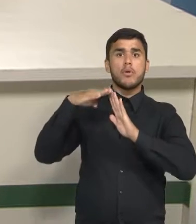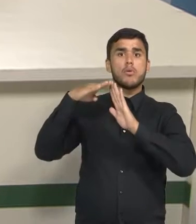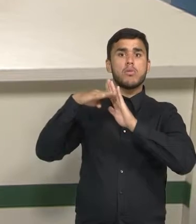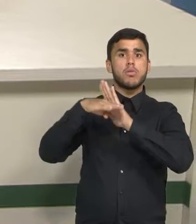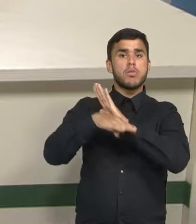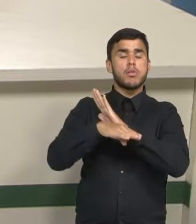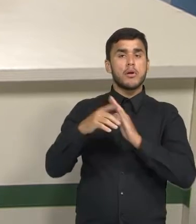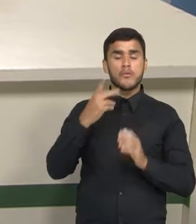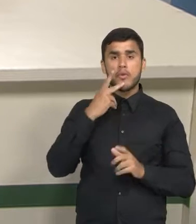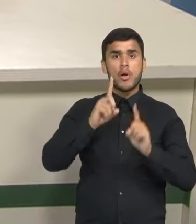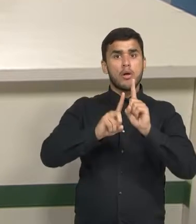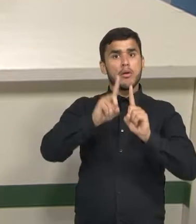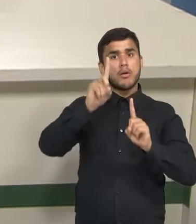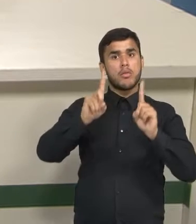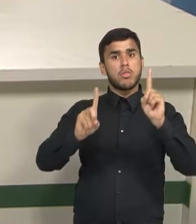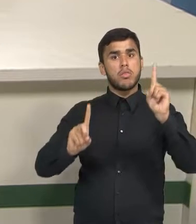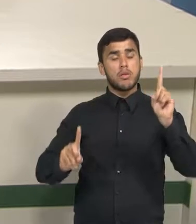conseguiu em